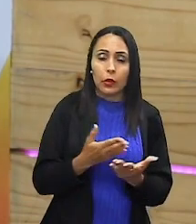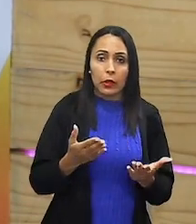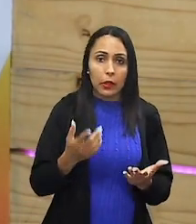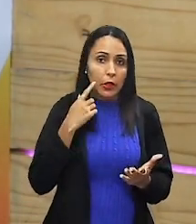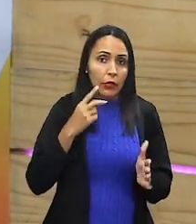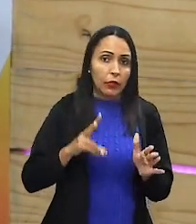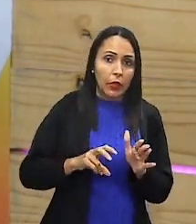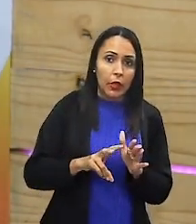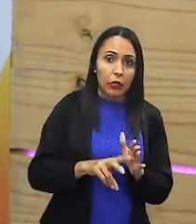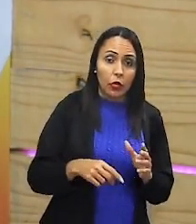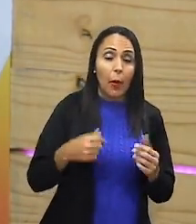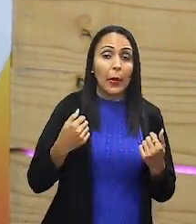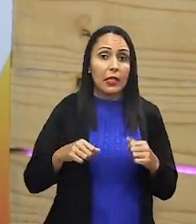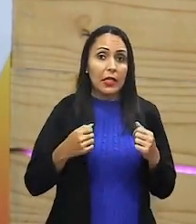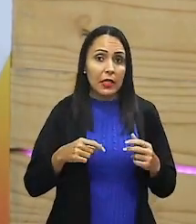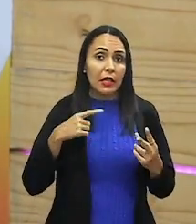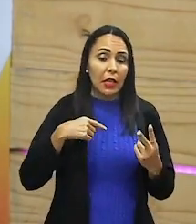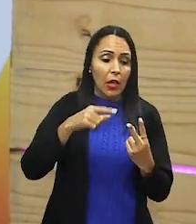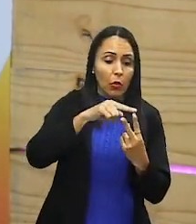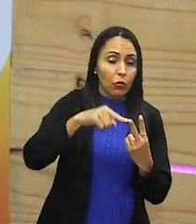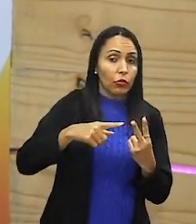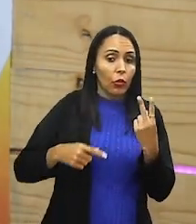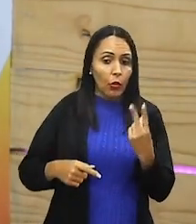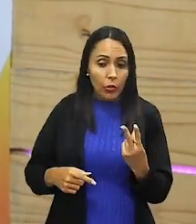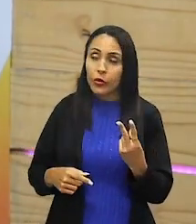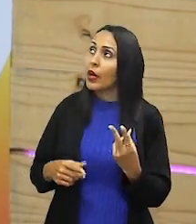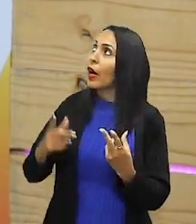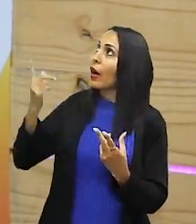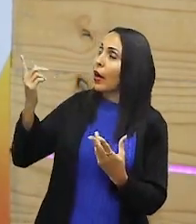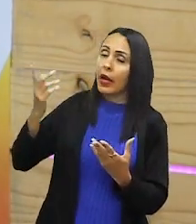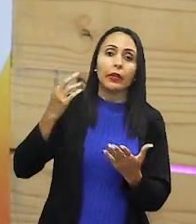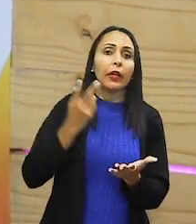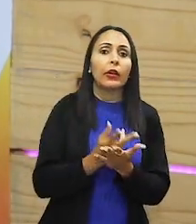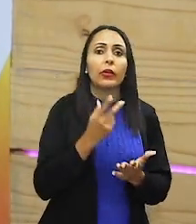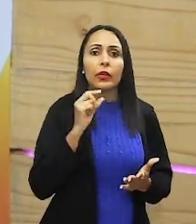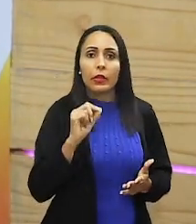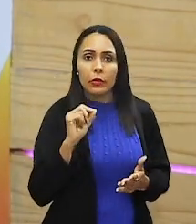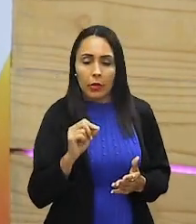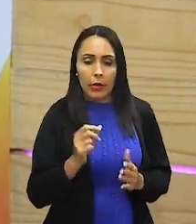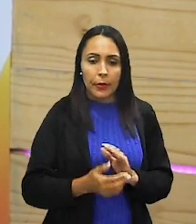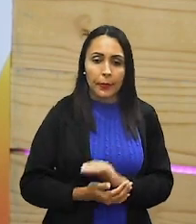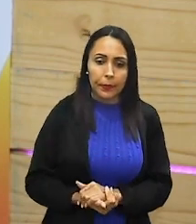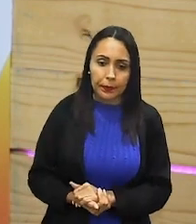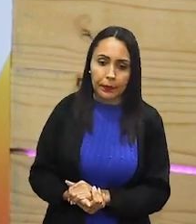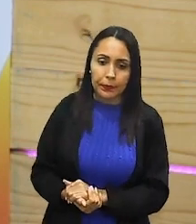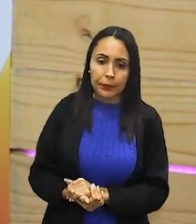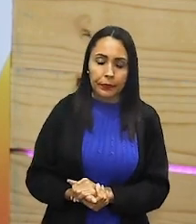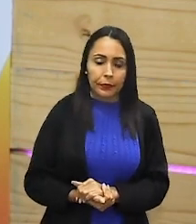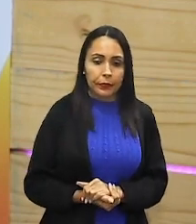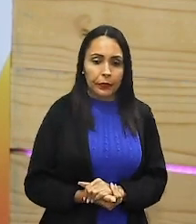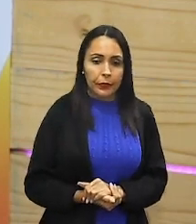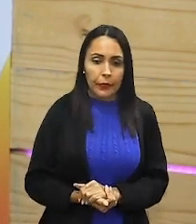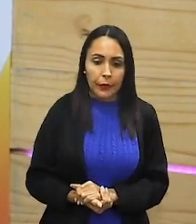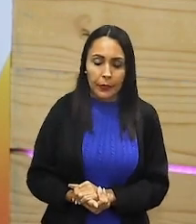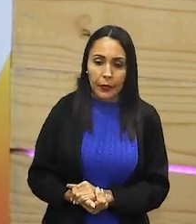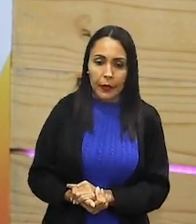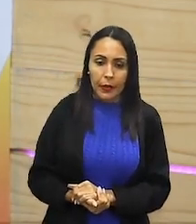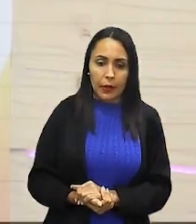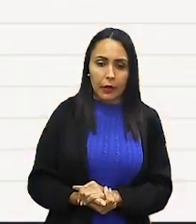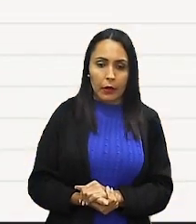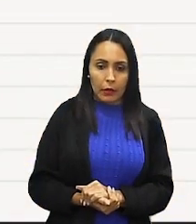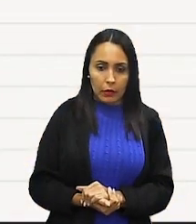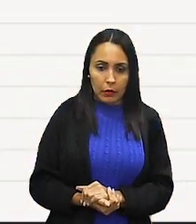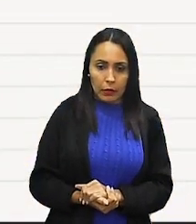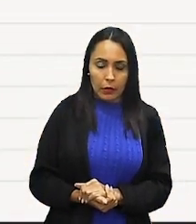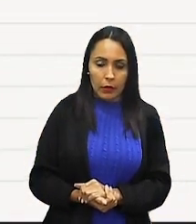capsídeo, ó, e vai ter que ter o material genético. Aí o que é que acontece? Esse capsídeo e esse material genético é assim. Se liga,